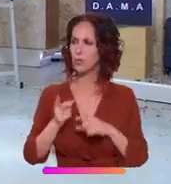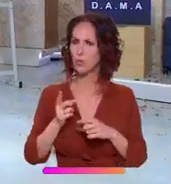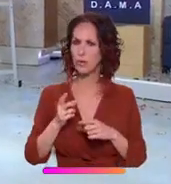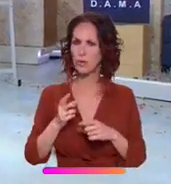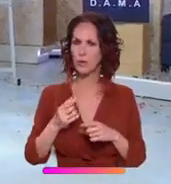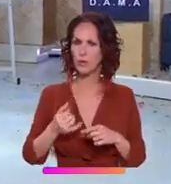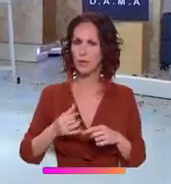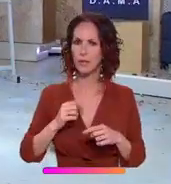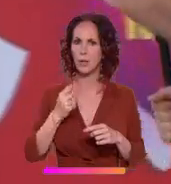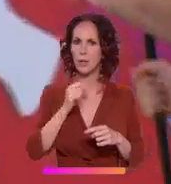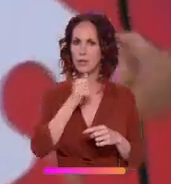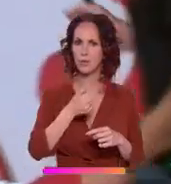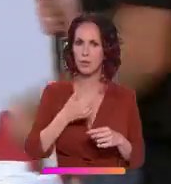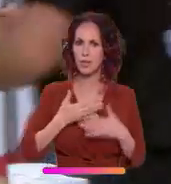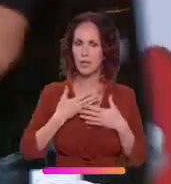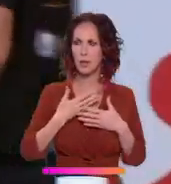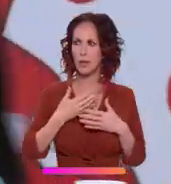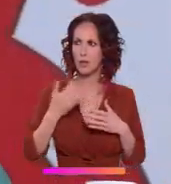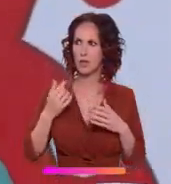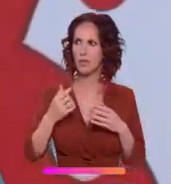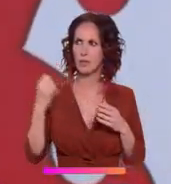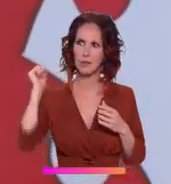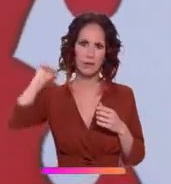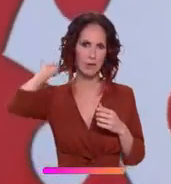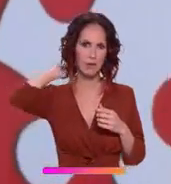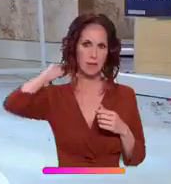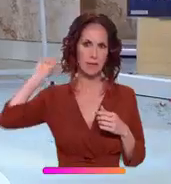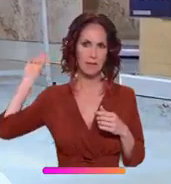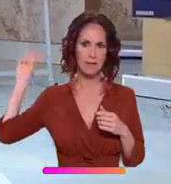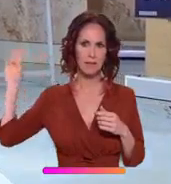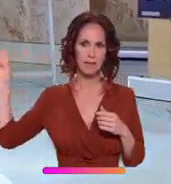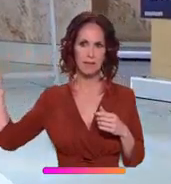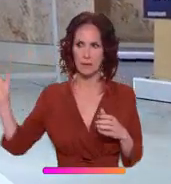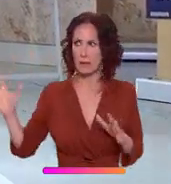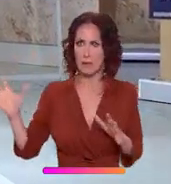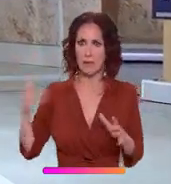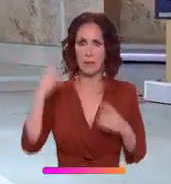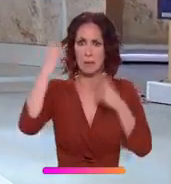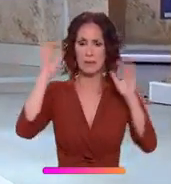ia morrer. Então, Jorge. Eu achei que então, o cenário estava a cair.